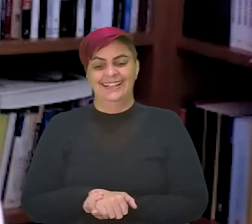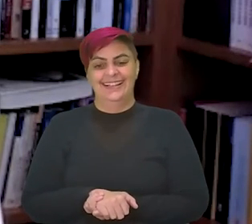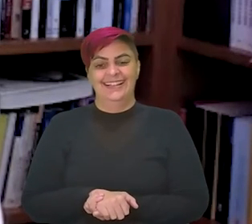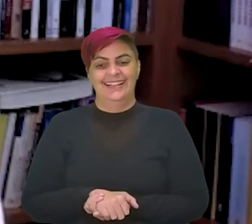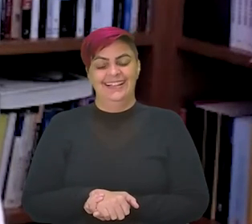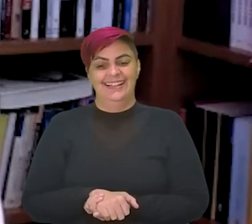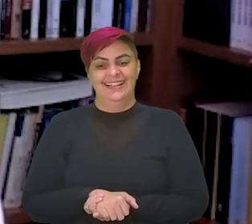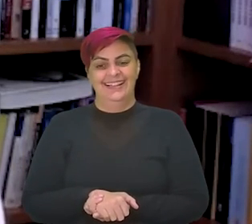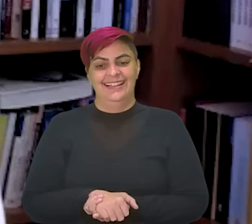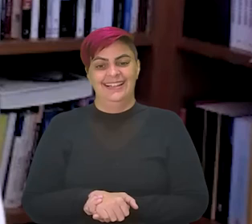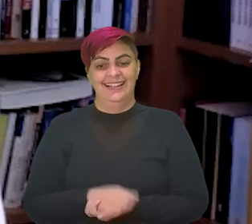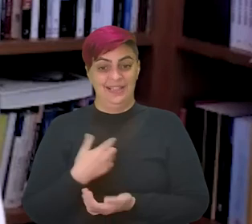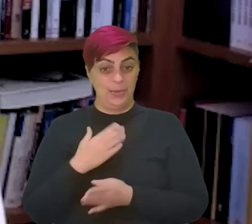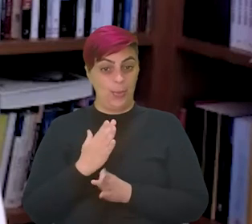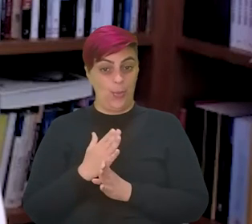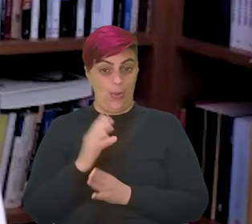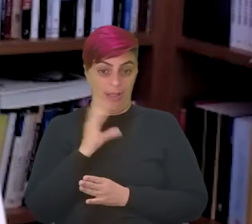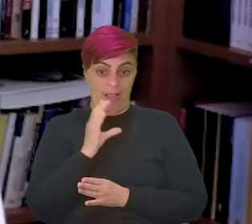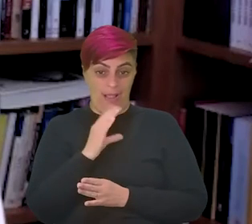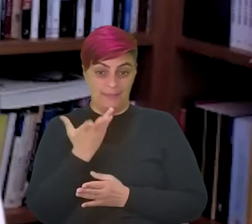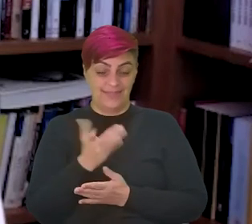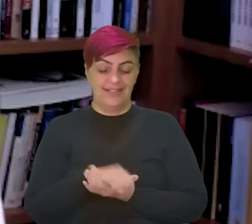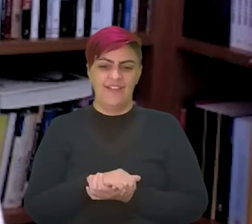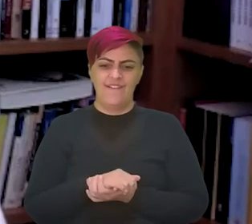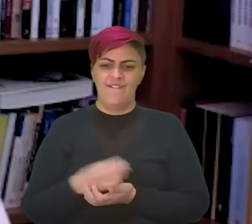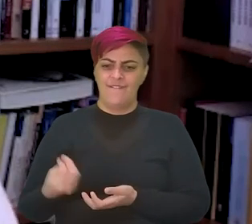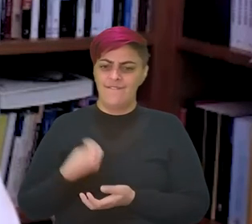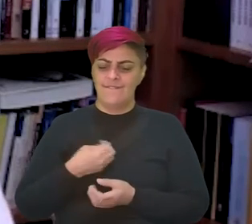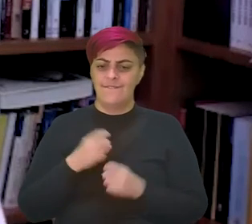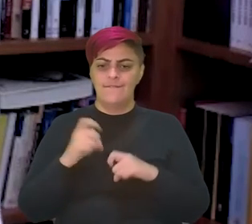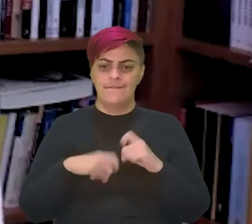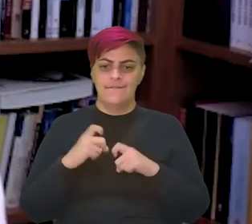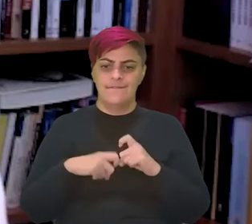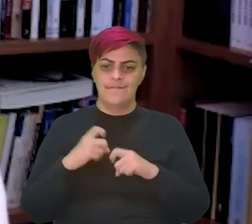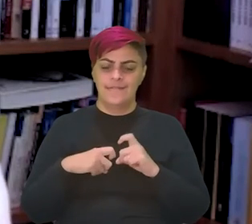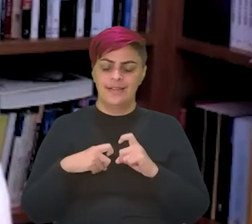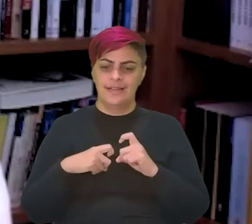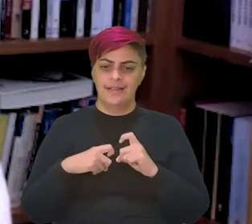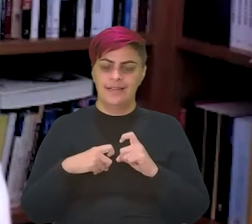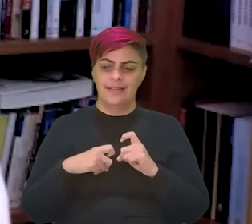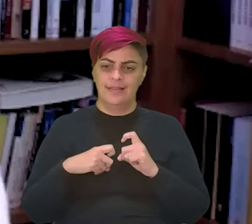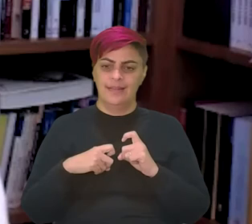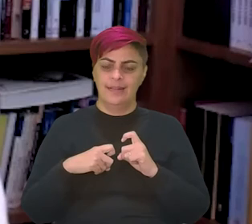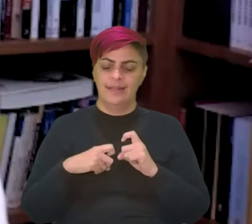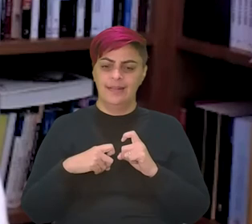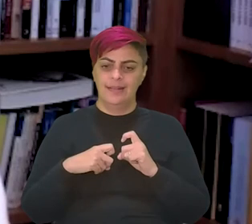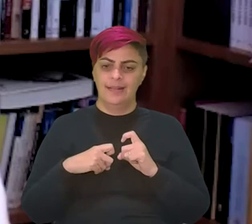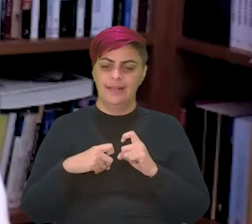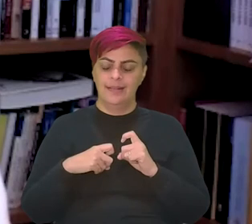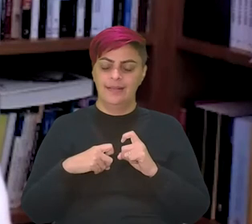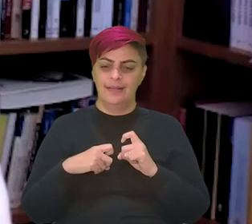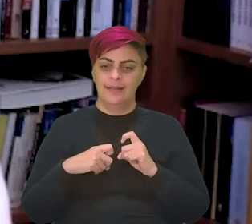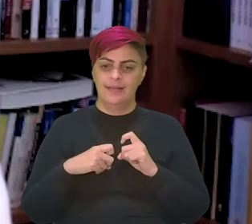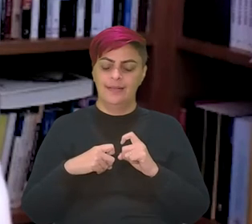Enfim. Deixa, não, eu vou achar aqui rapidinho. Ela falou A Vida Sexual dos Selvagens, mas qual mais, além do Coral Gardens?